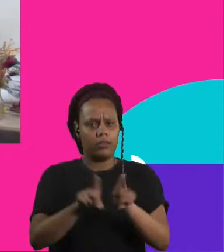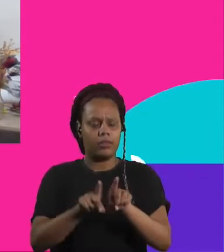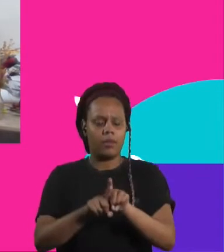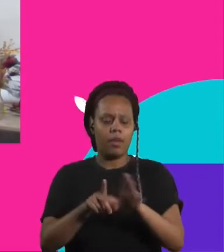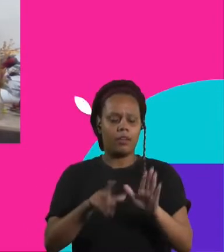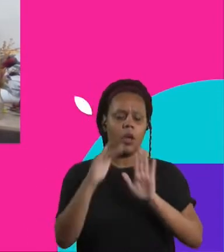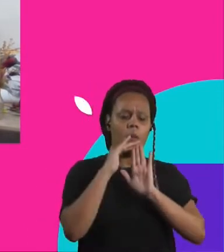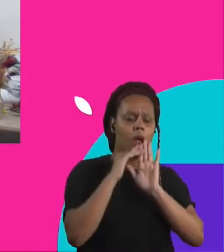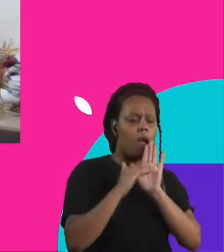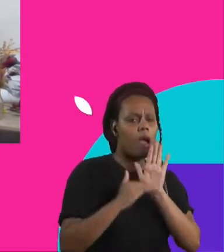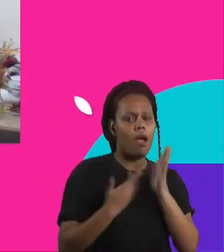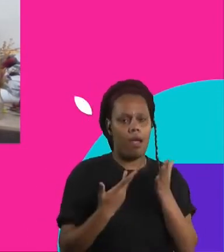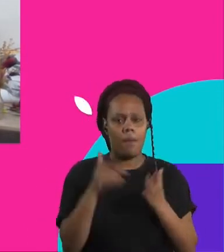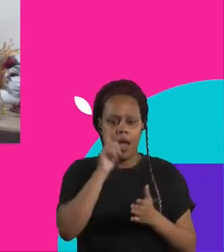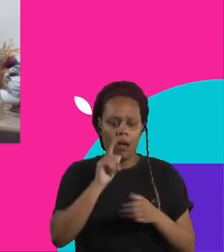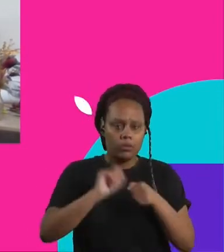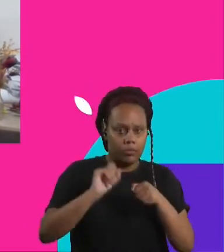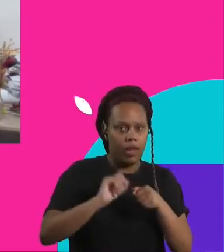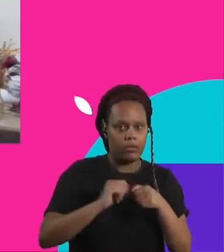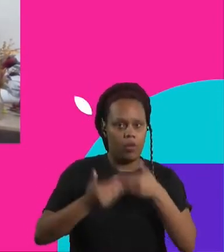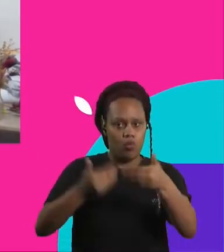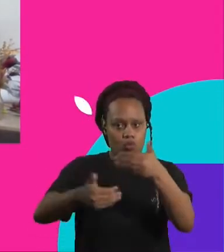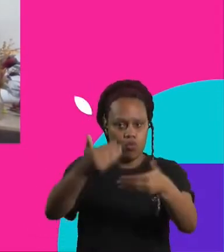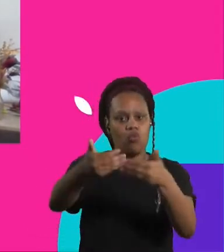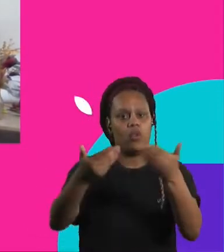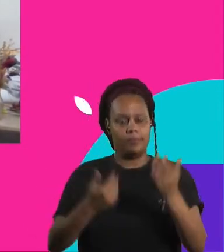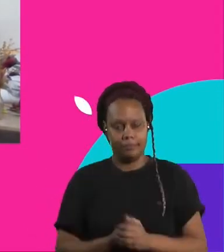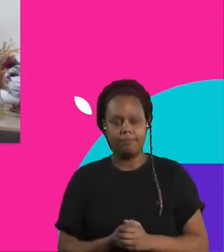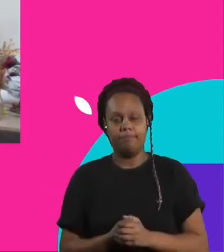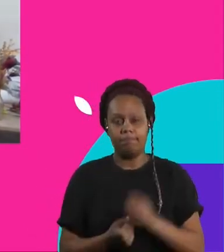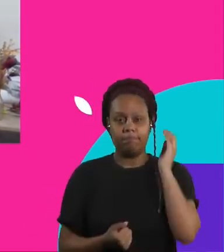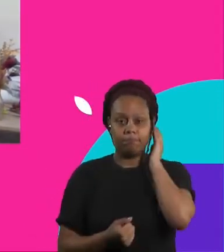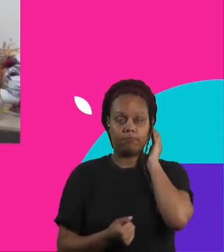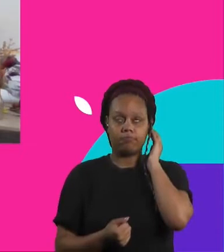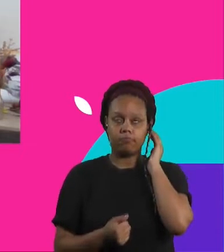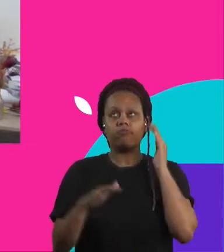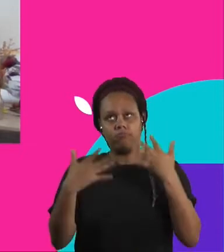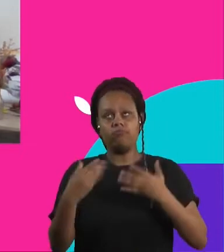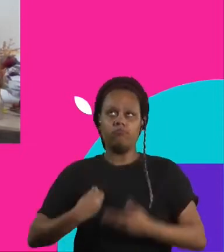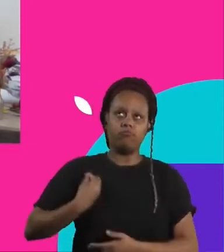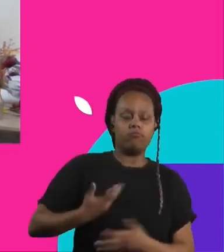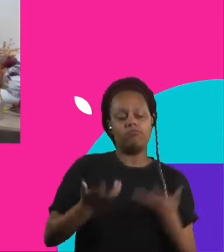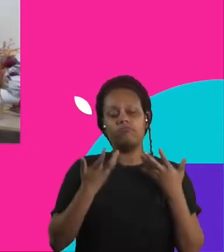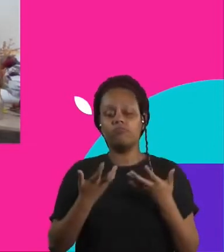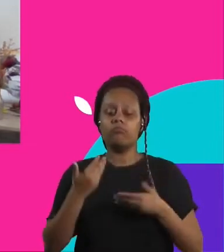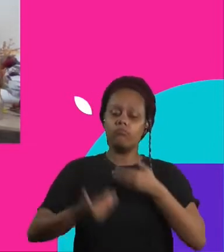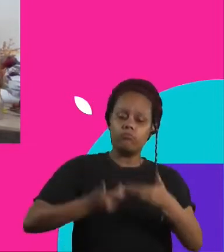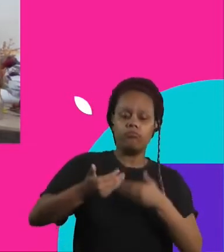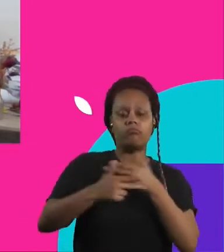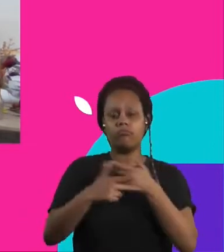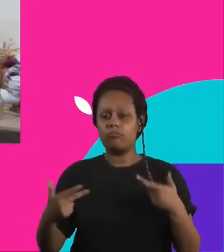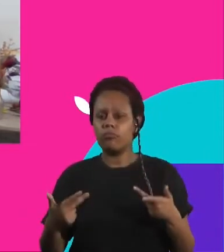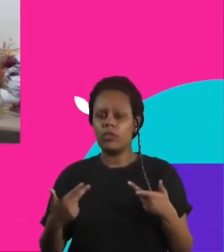de bolo. Eu vejo que muitas vezes, né, nas nossas vidas, enfim, quando a gente está querendo buscar uma solução, querendo desenvolver alguma coisa, a